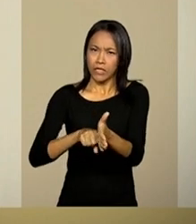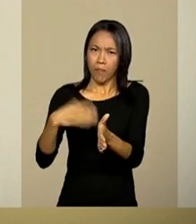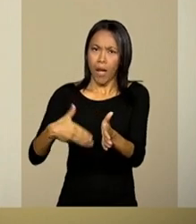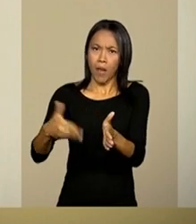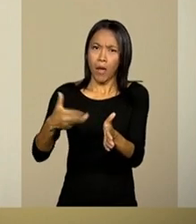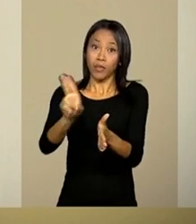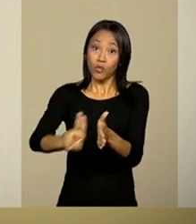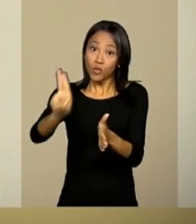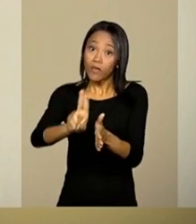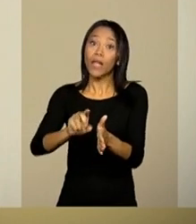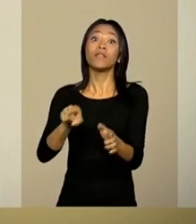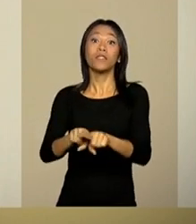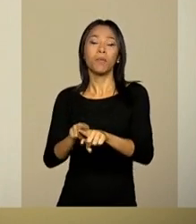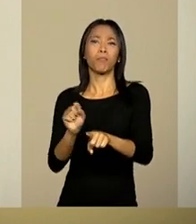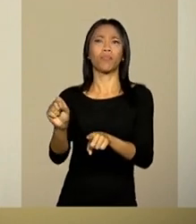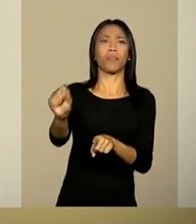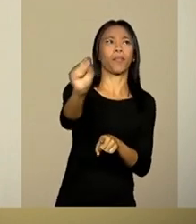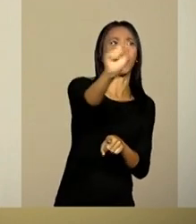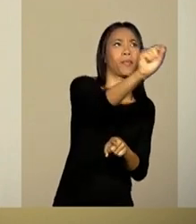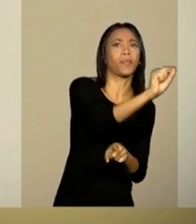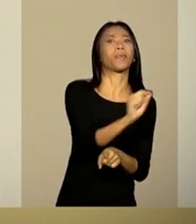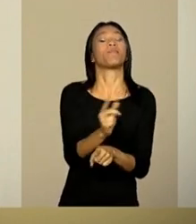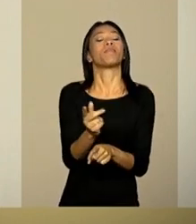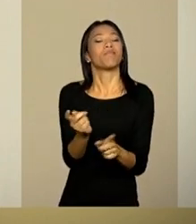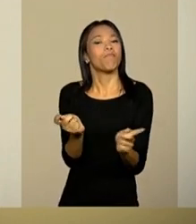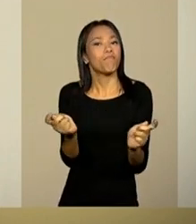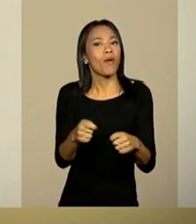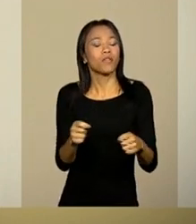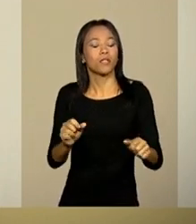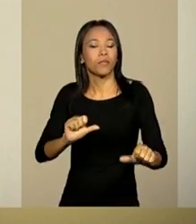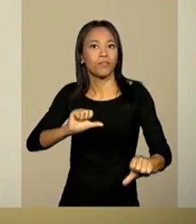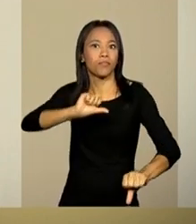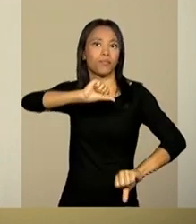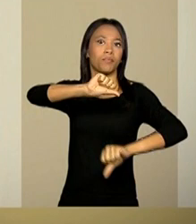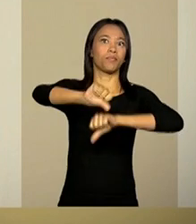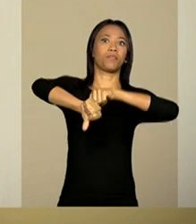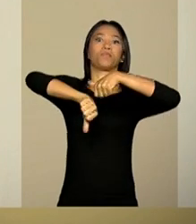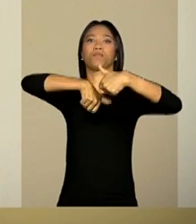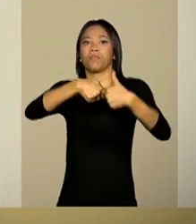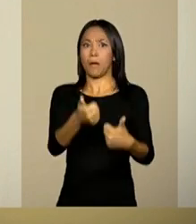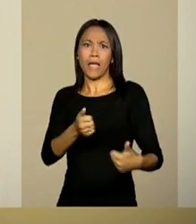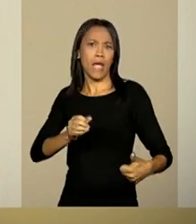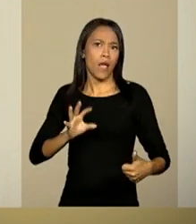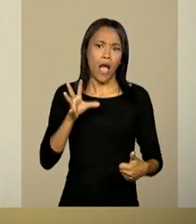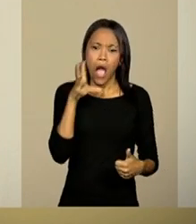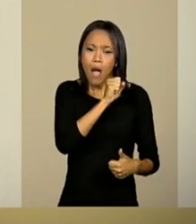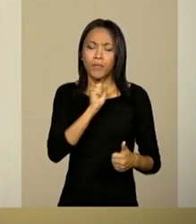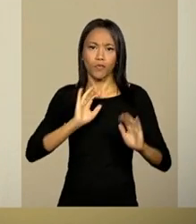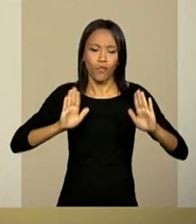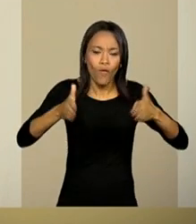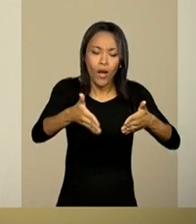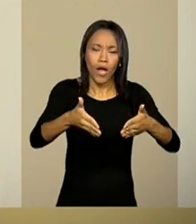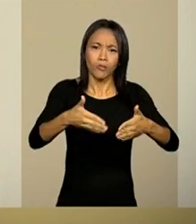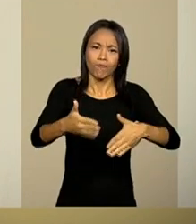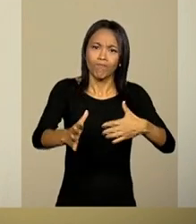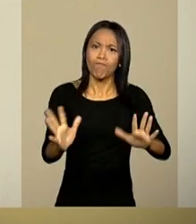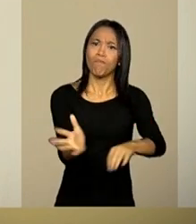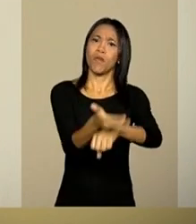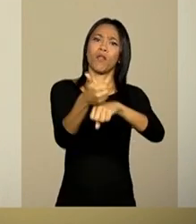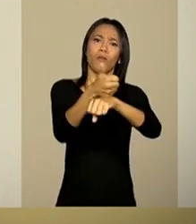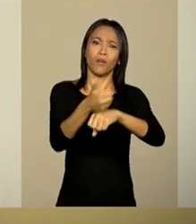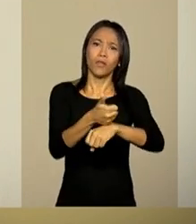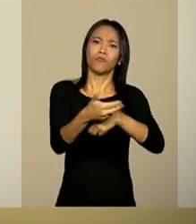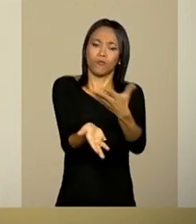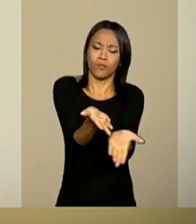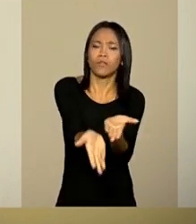nos centros de pesquisa seja formada e rapidamente aplicada melhorando os nossos produtos